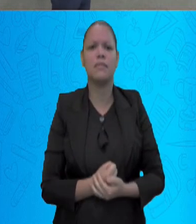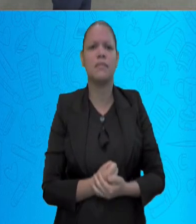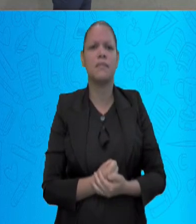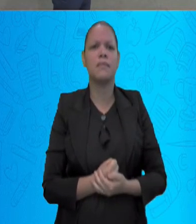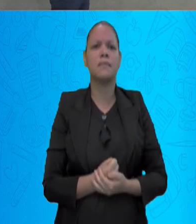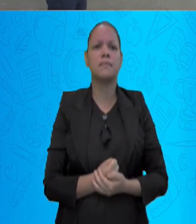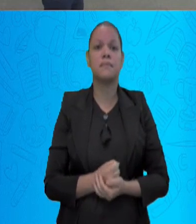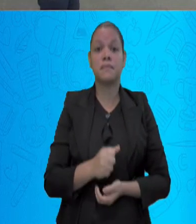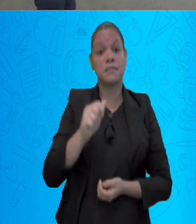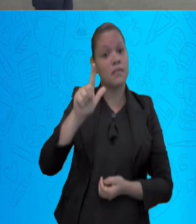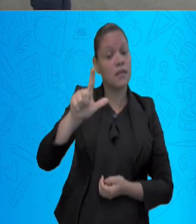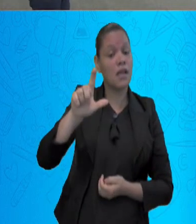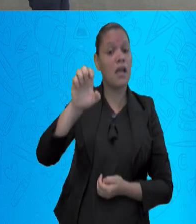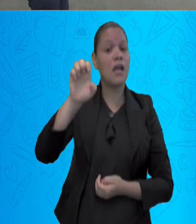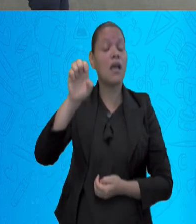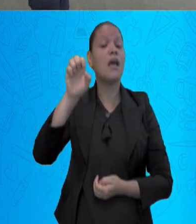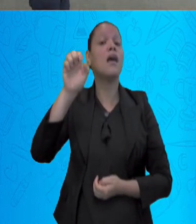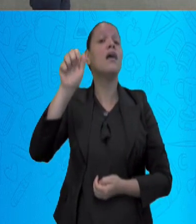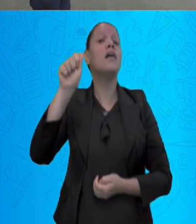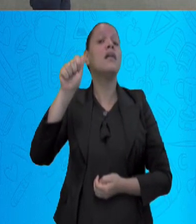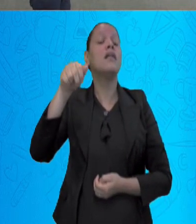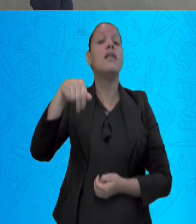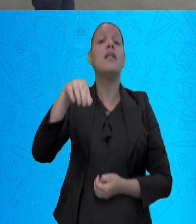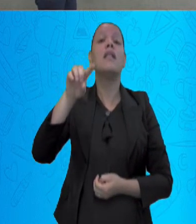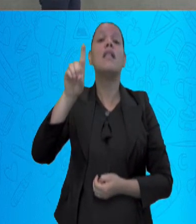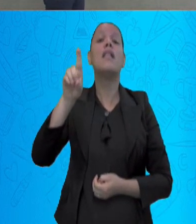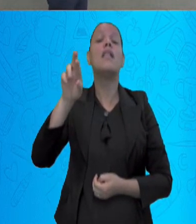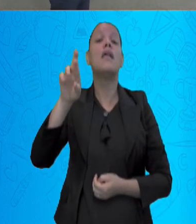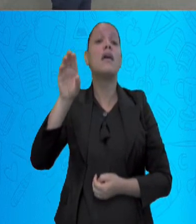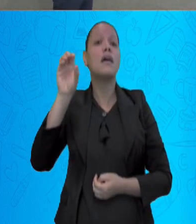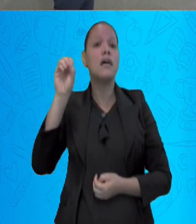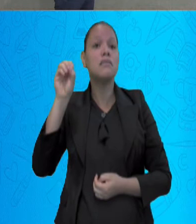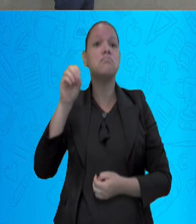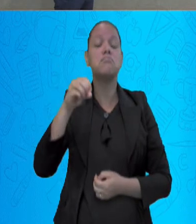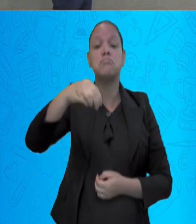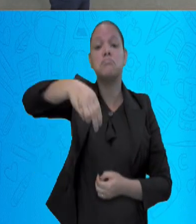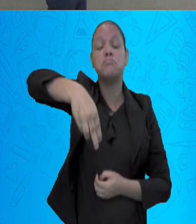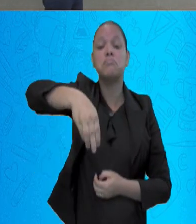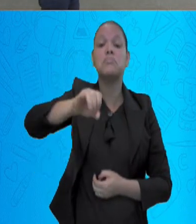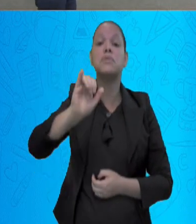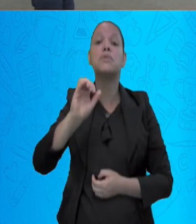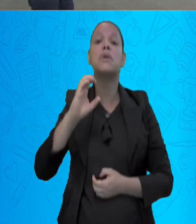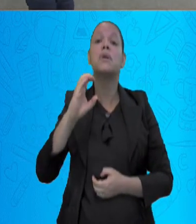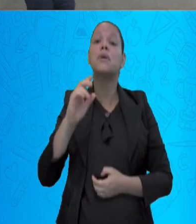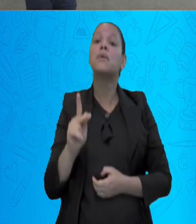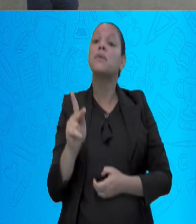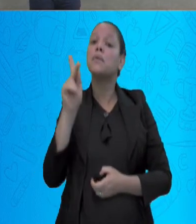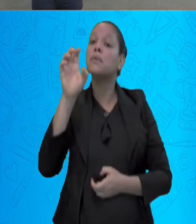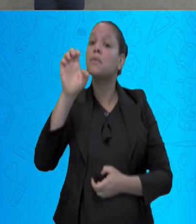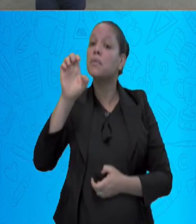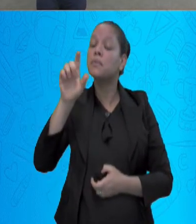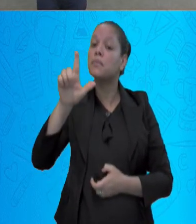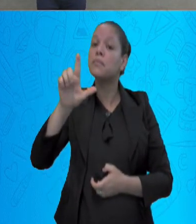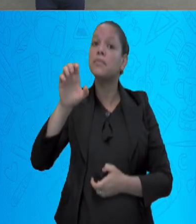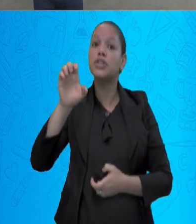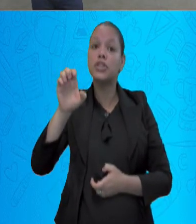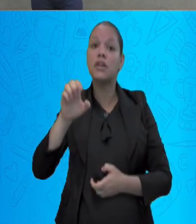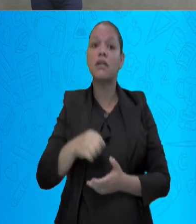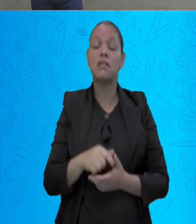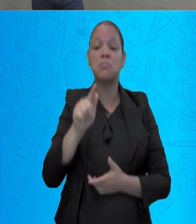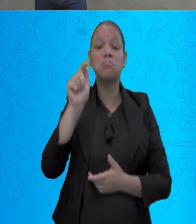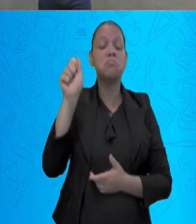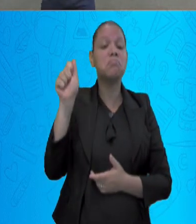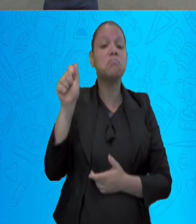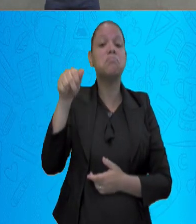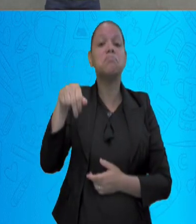o Paulo também fez uma pontuação com o desenho aqui do material dourado e o Ricardo também ele fez uma pontuação. Vamos